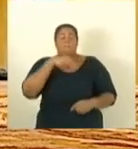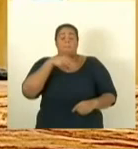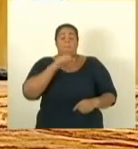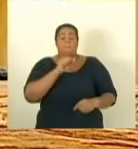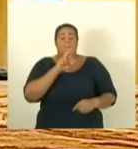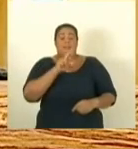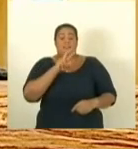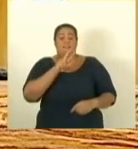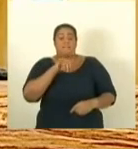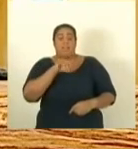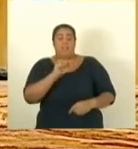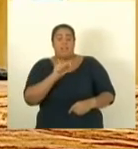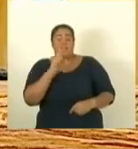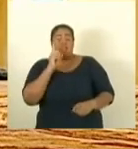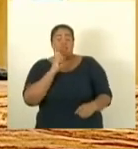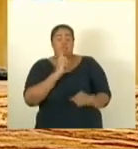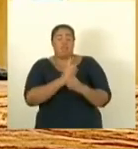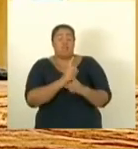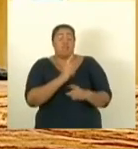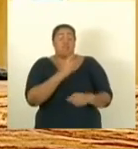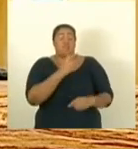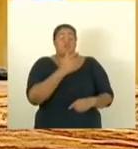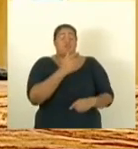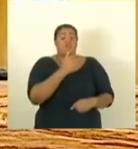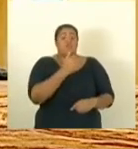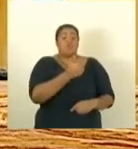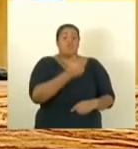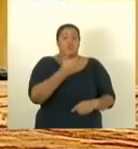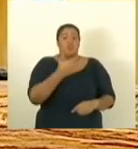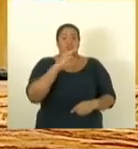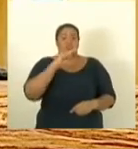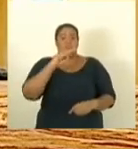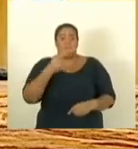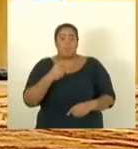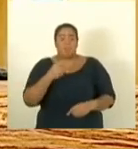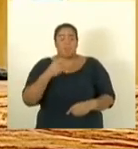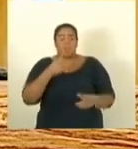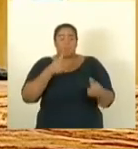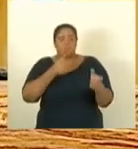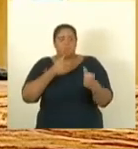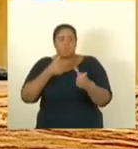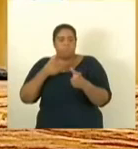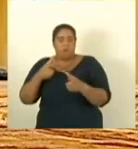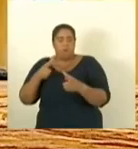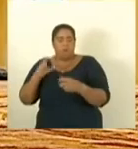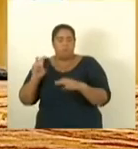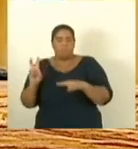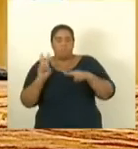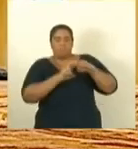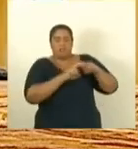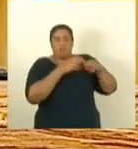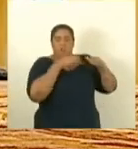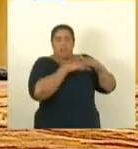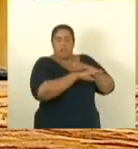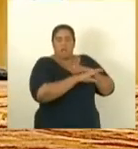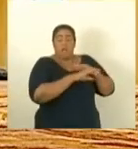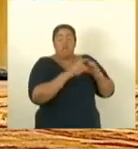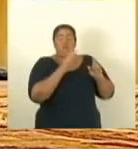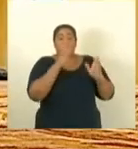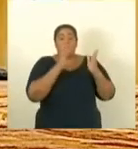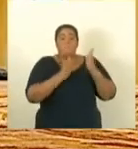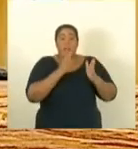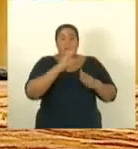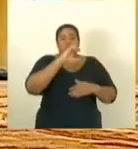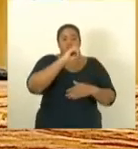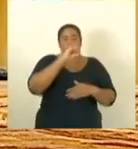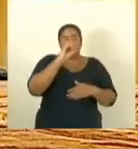12 mil armas apreendidas num prazo recorde de 90 dias. Então nós fizemos